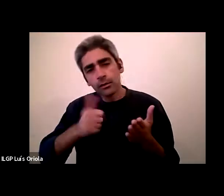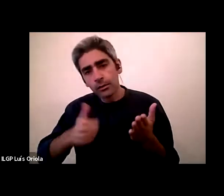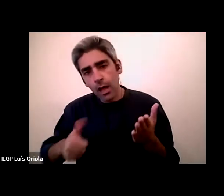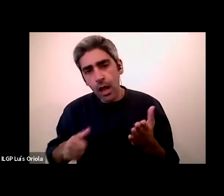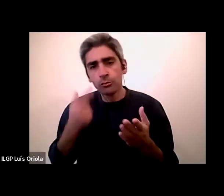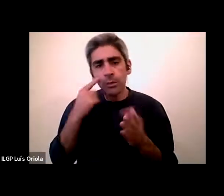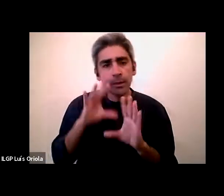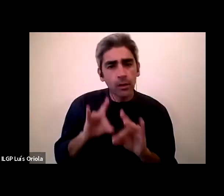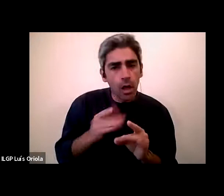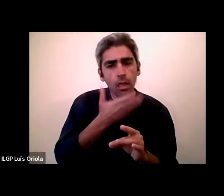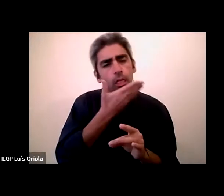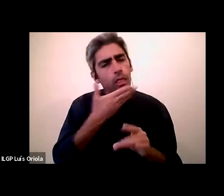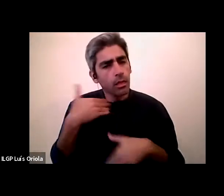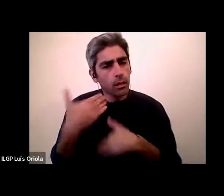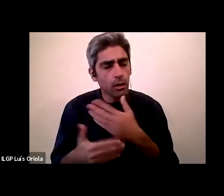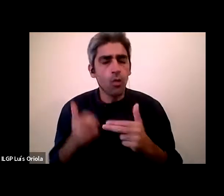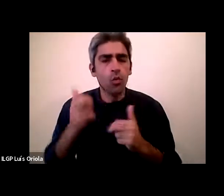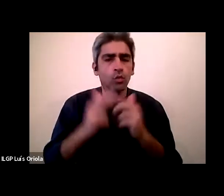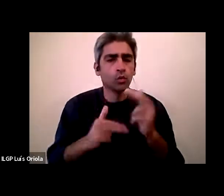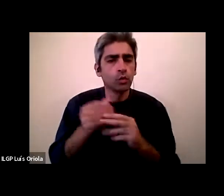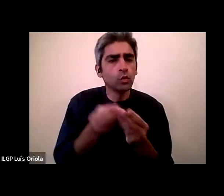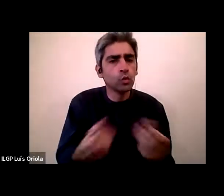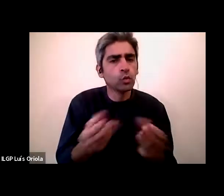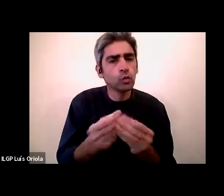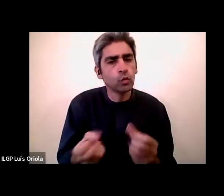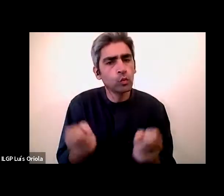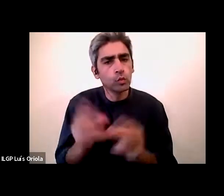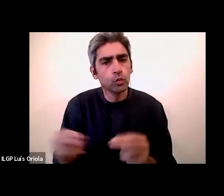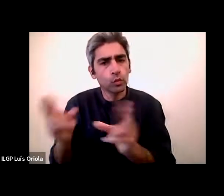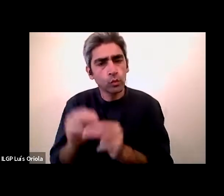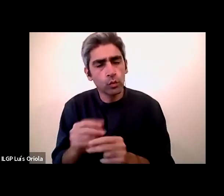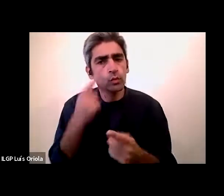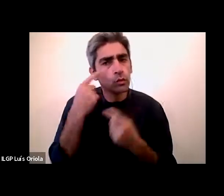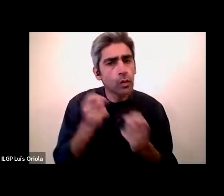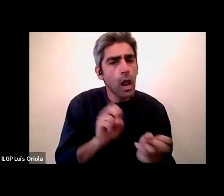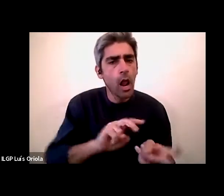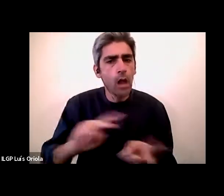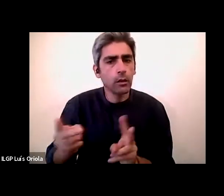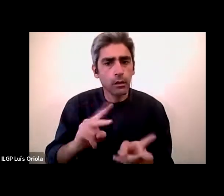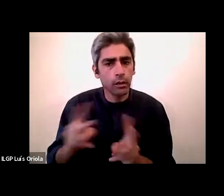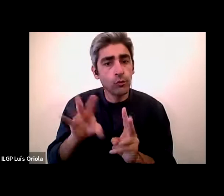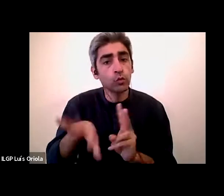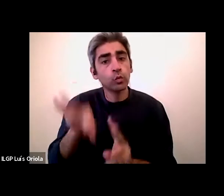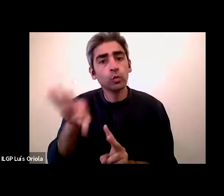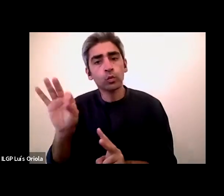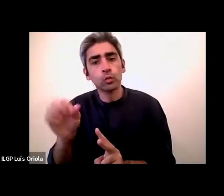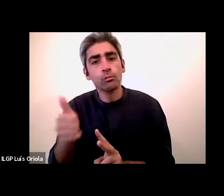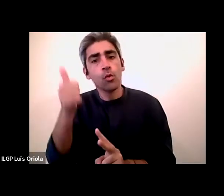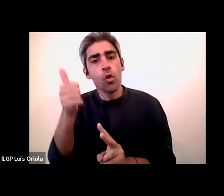forma fluida, construindo soluções, construindo alternativas e escolhendo as alternativas